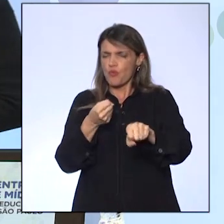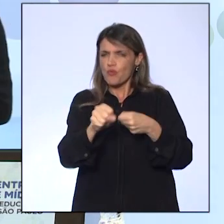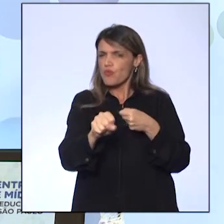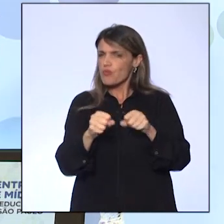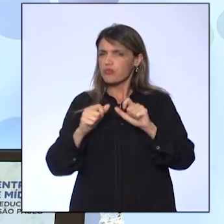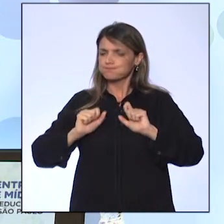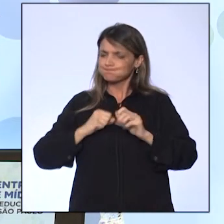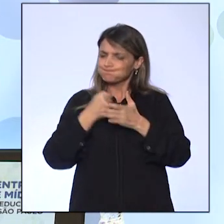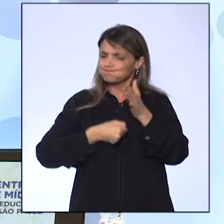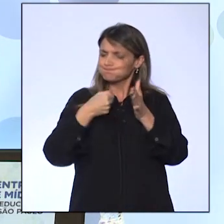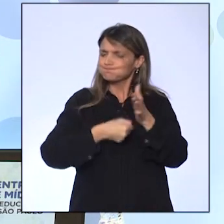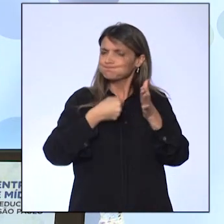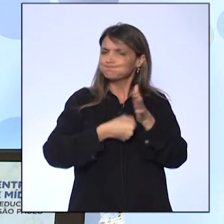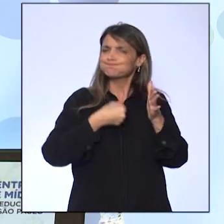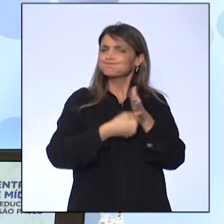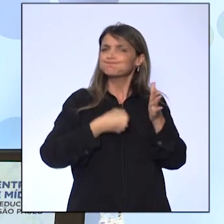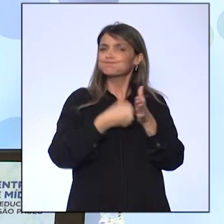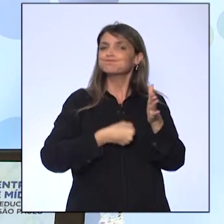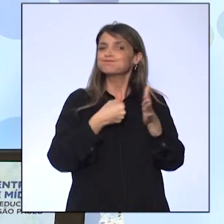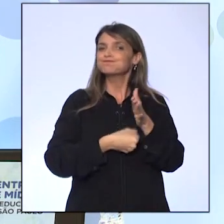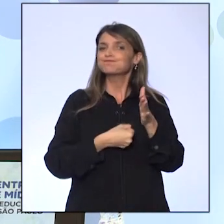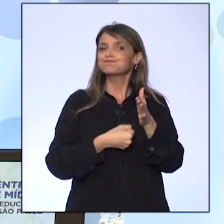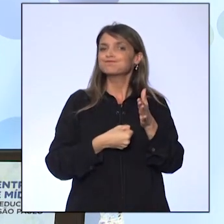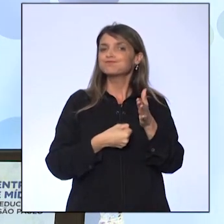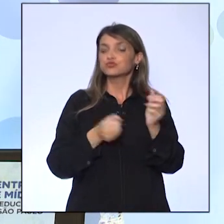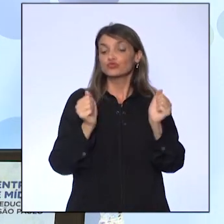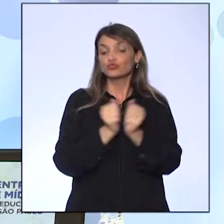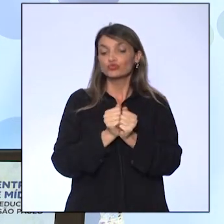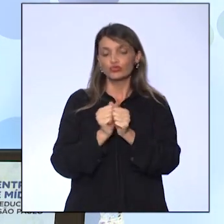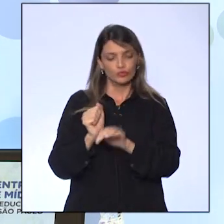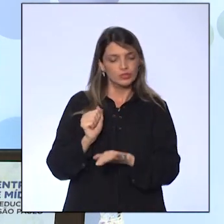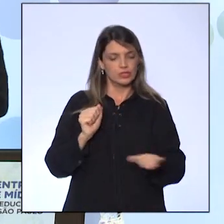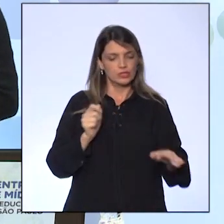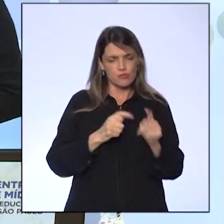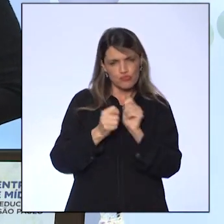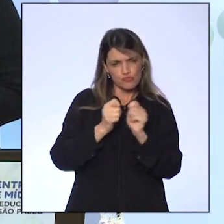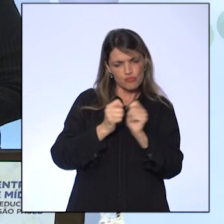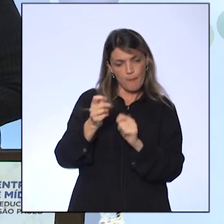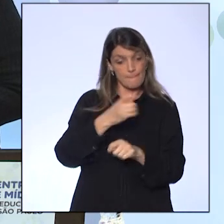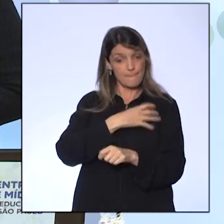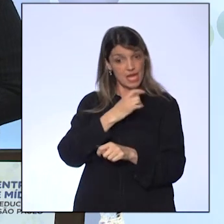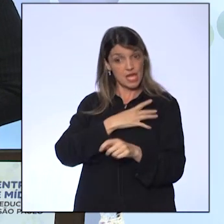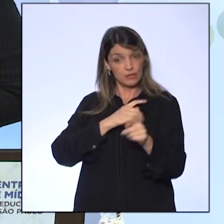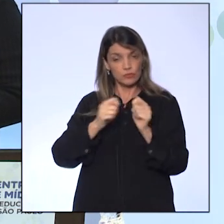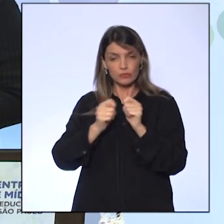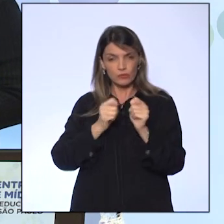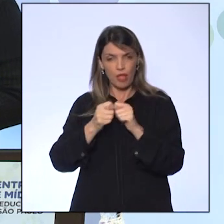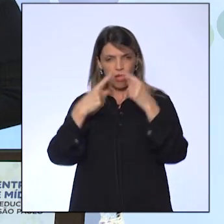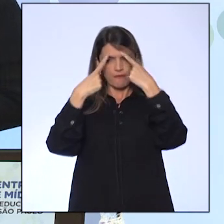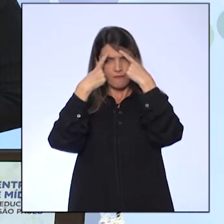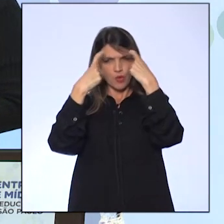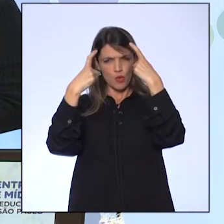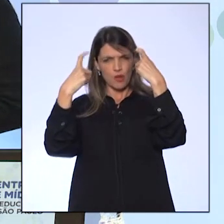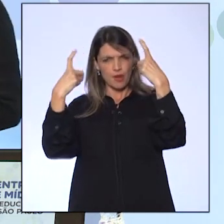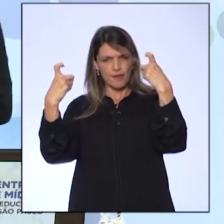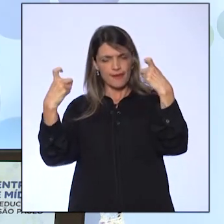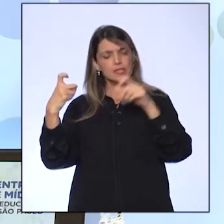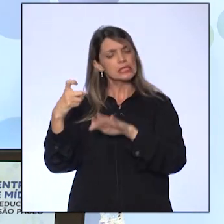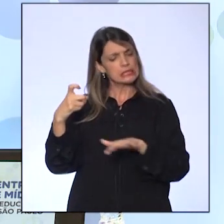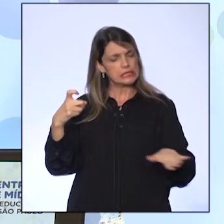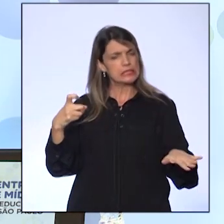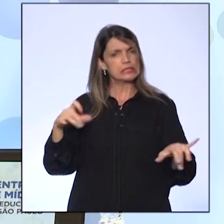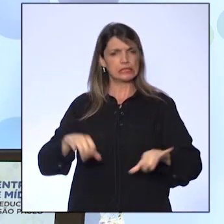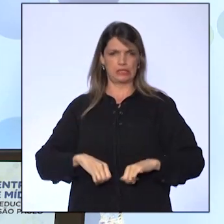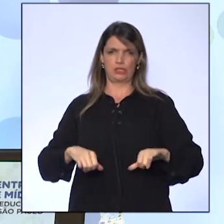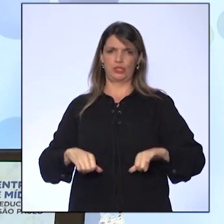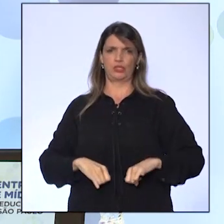de quem? Das crianças. Para quê? Para controlar o medo e a violência que essas crianças sofrem.